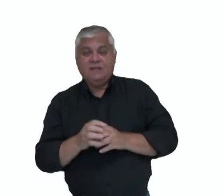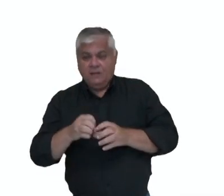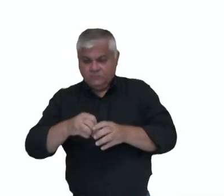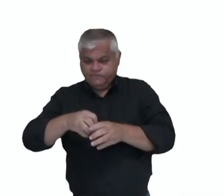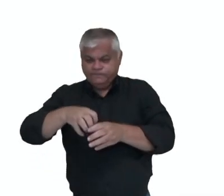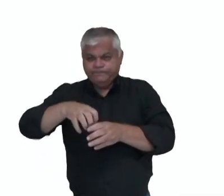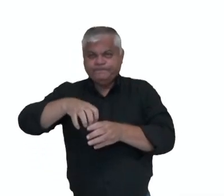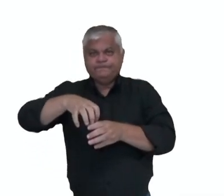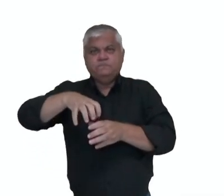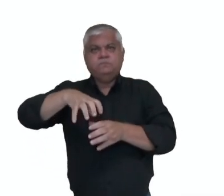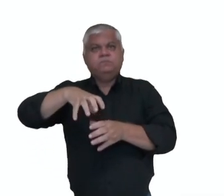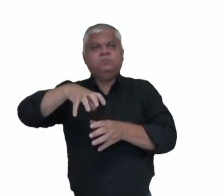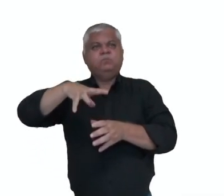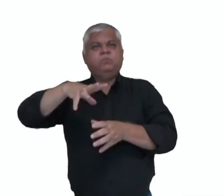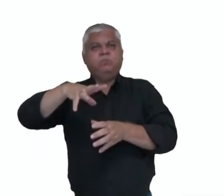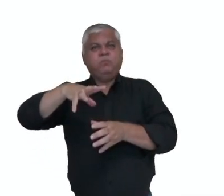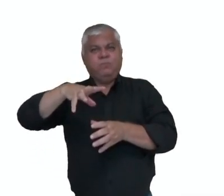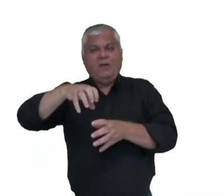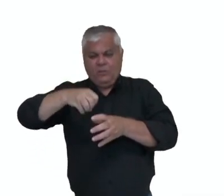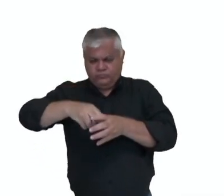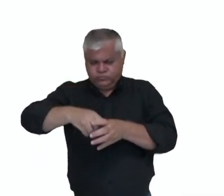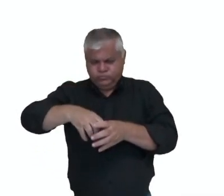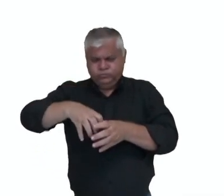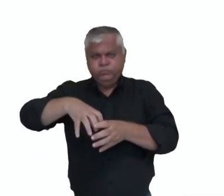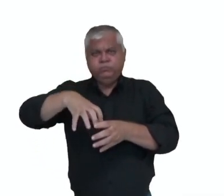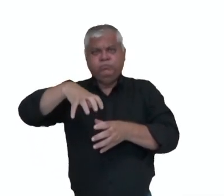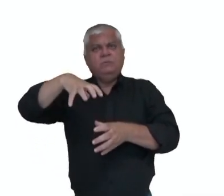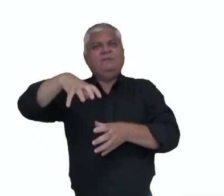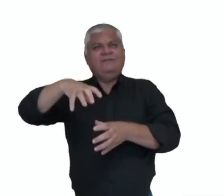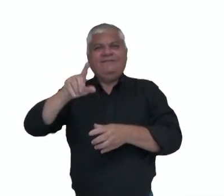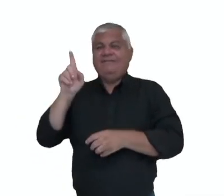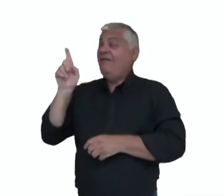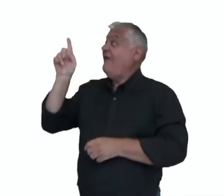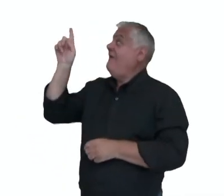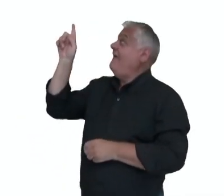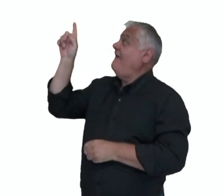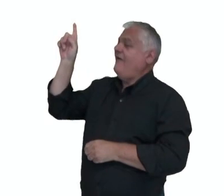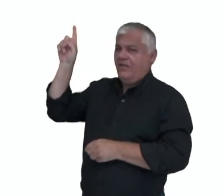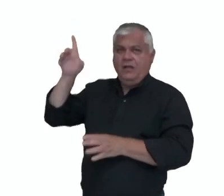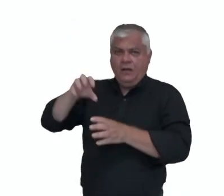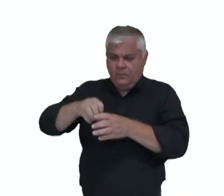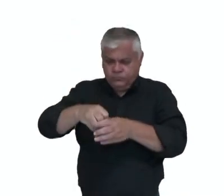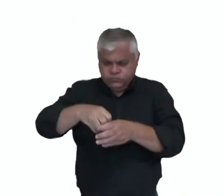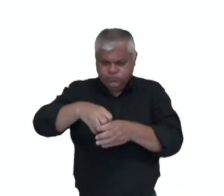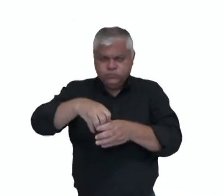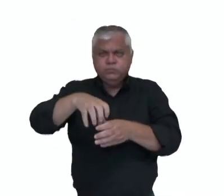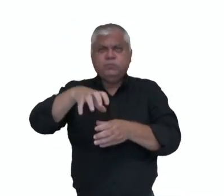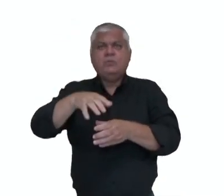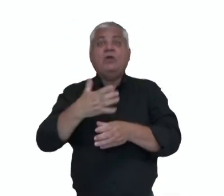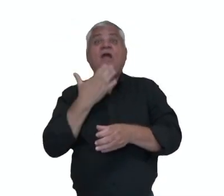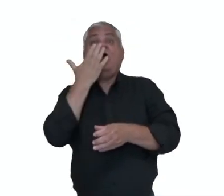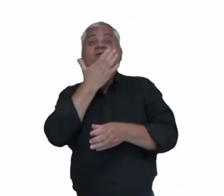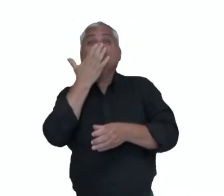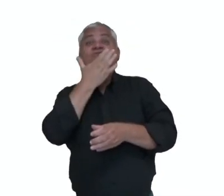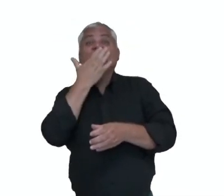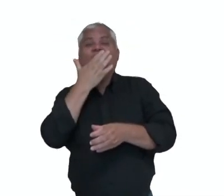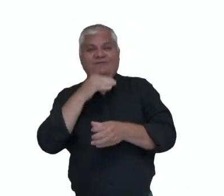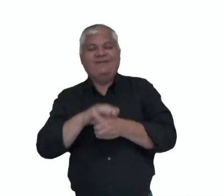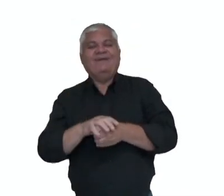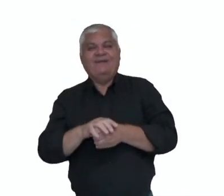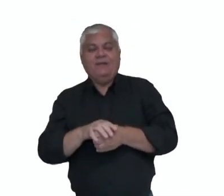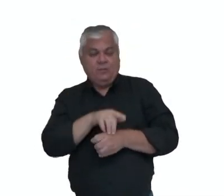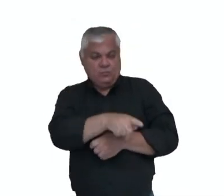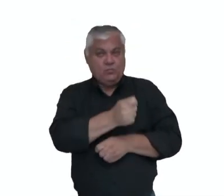forme ali aquelas bolhas que estão aparecendo, tá? Naquele copo onde tem o açúcar, tá? O copo sem